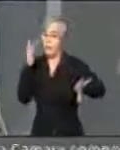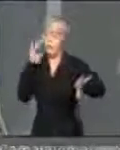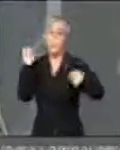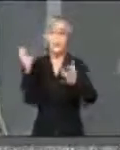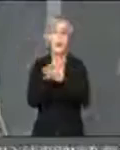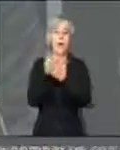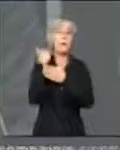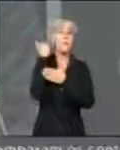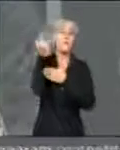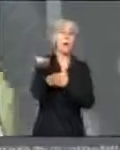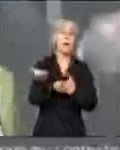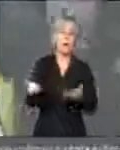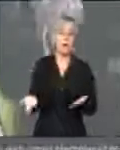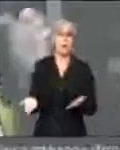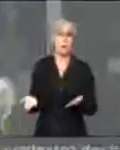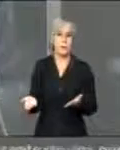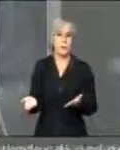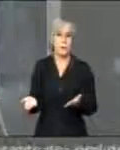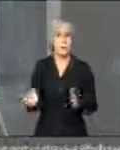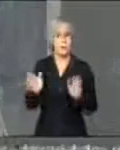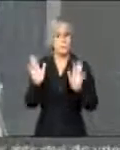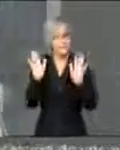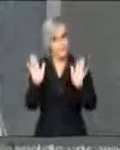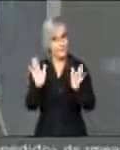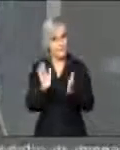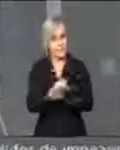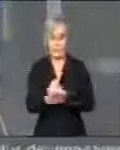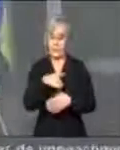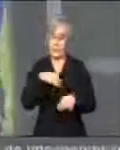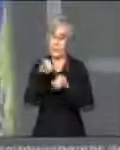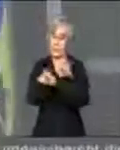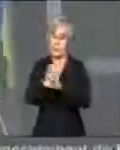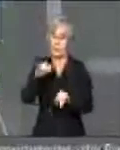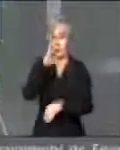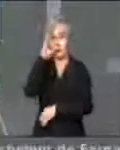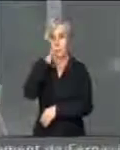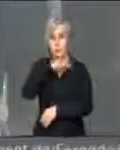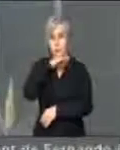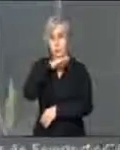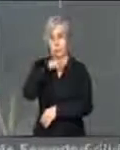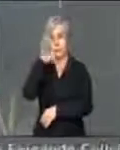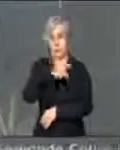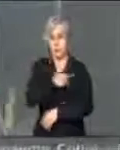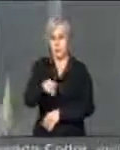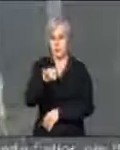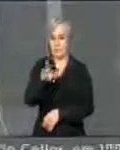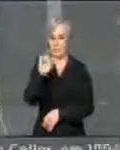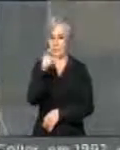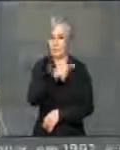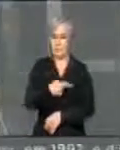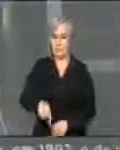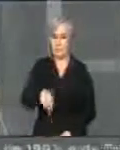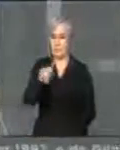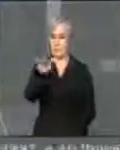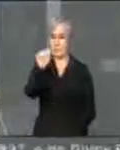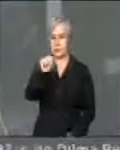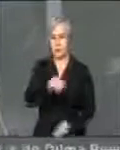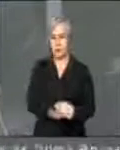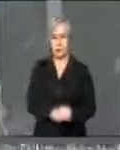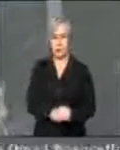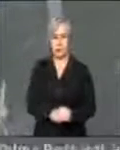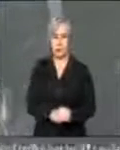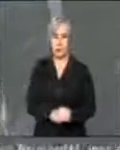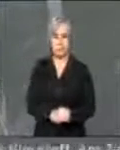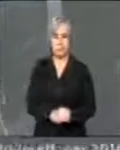passando lá fora. E eu vou dizer, aliás, eu tenho uma má notícia para o presidente Lula, ex-presidente Lula, perdão. Aliás, eu nem